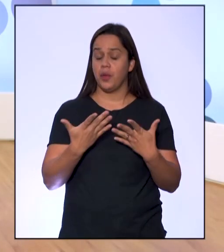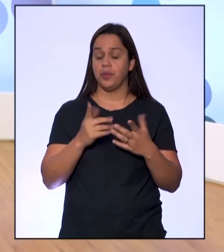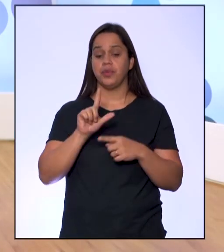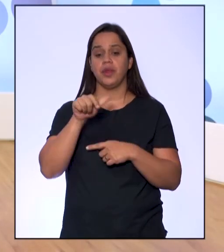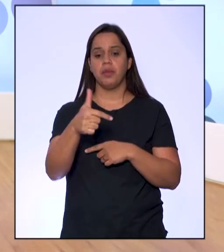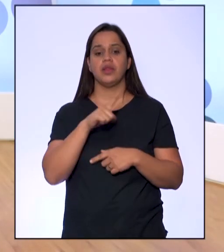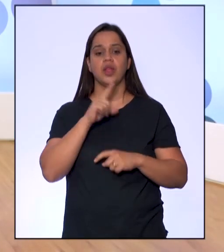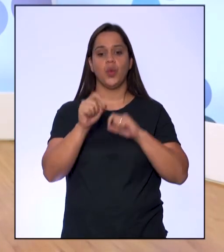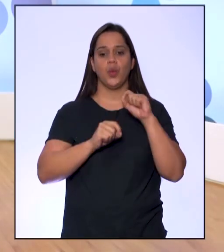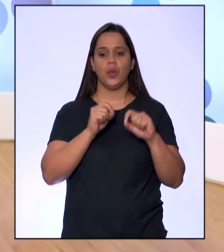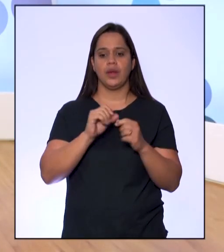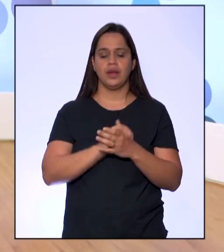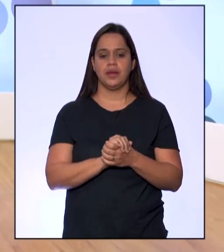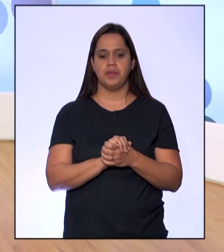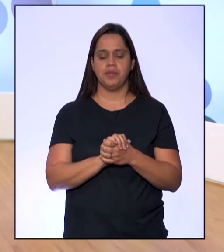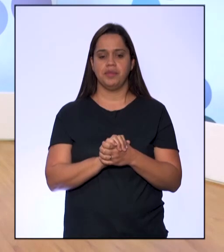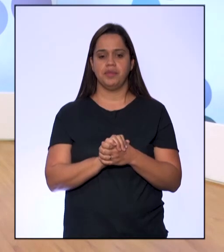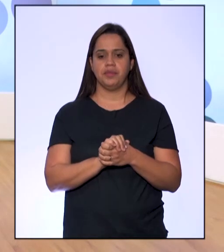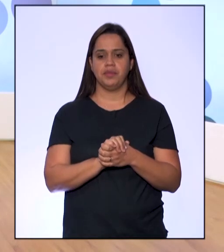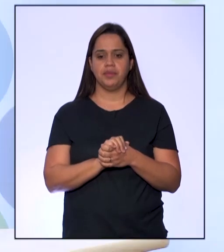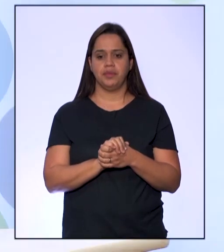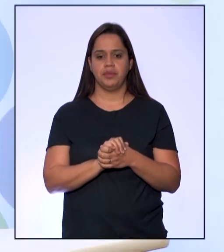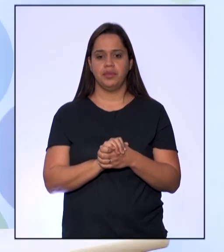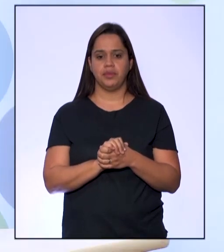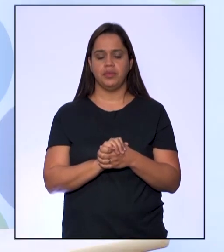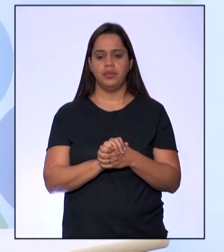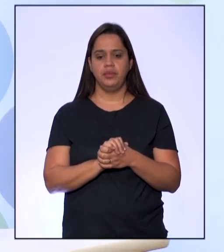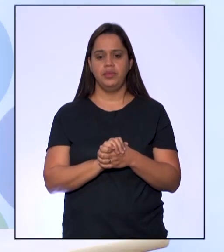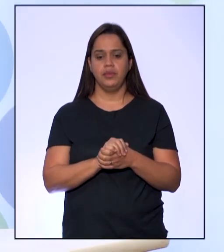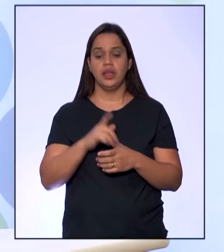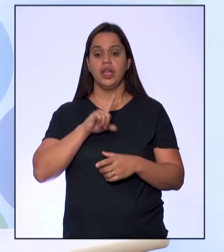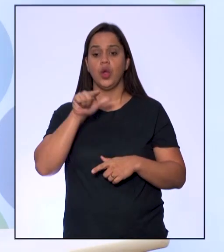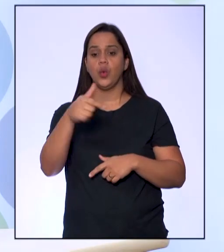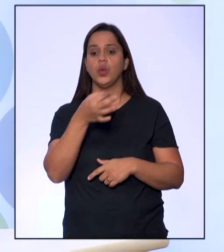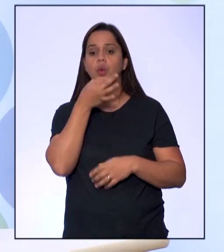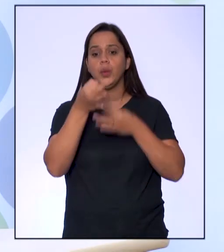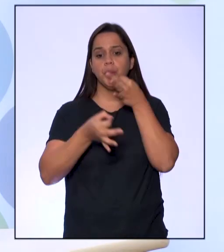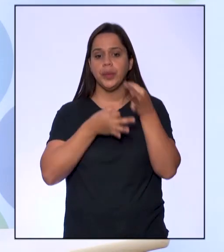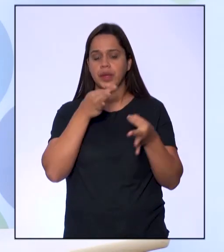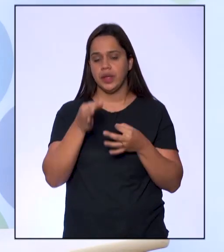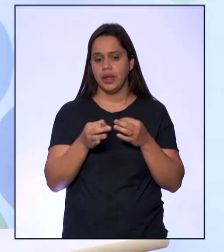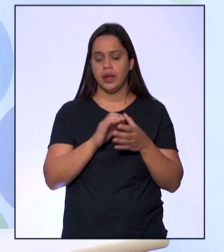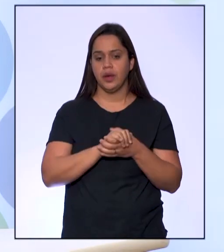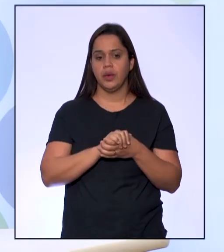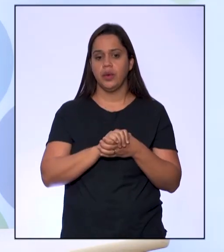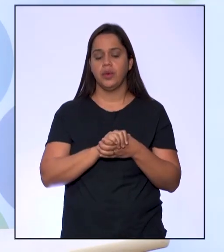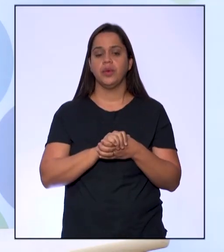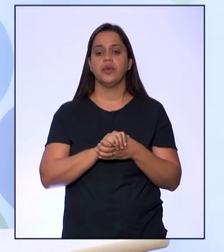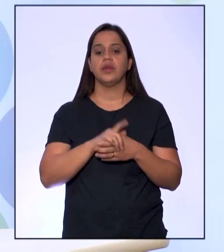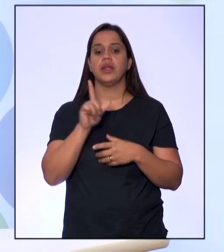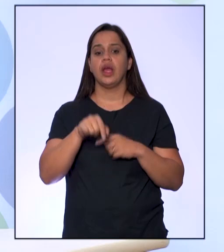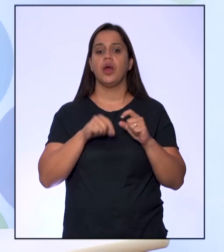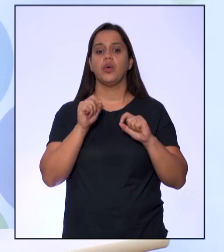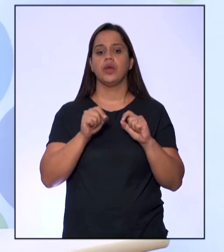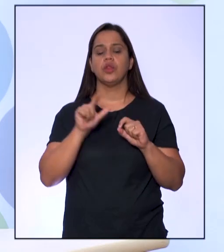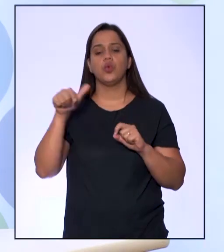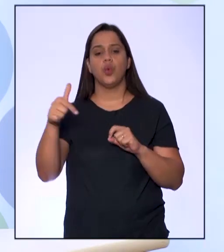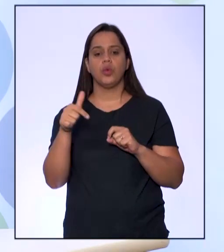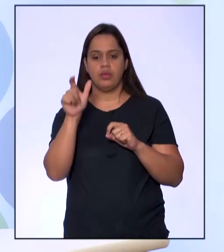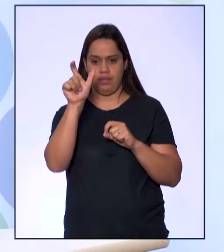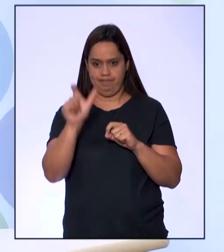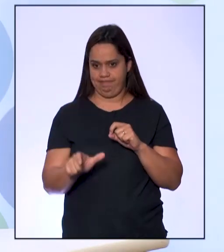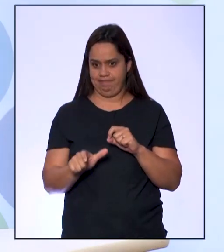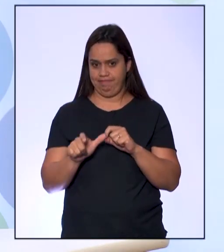ter uma outra opinião, tá? De um outro